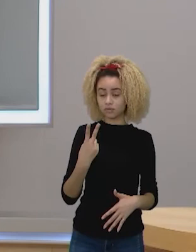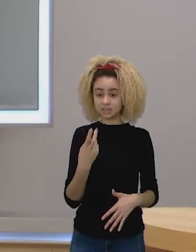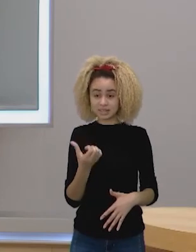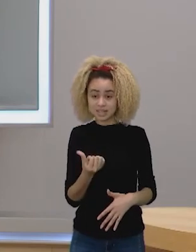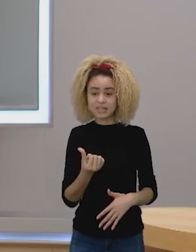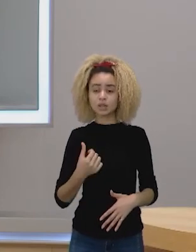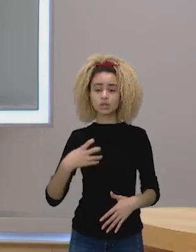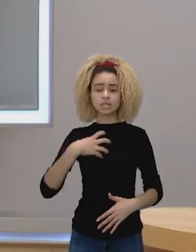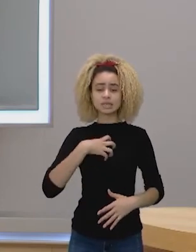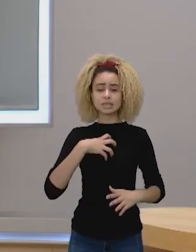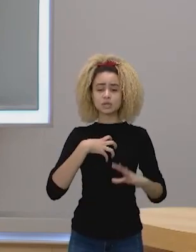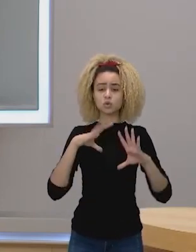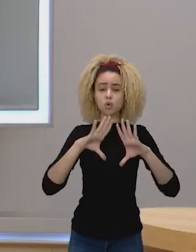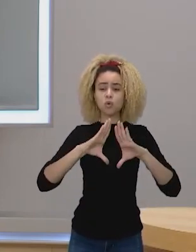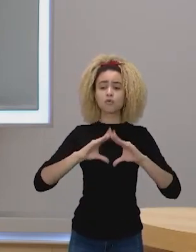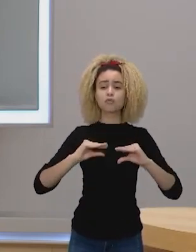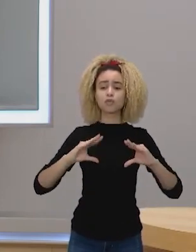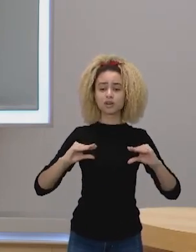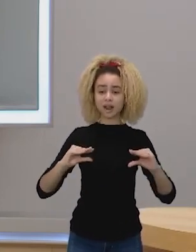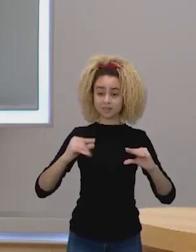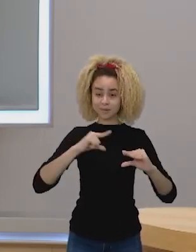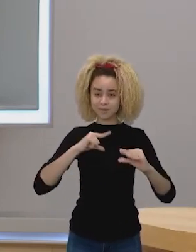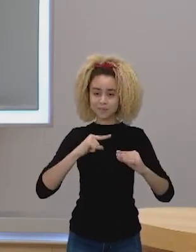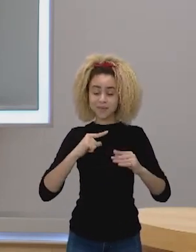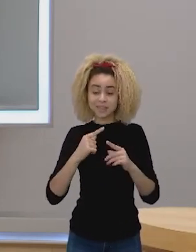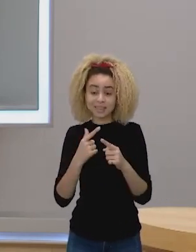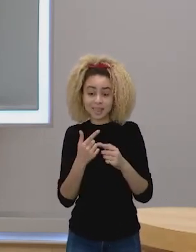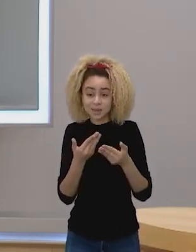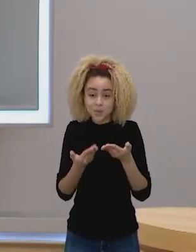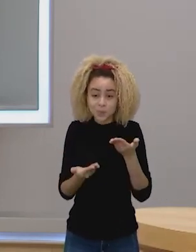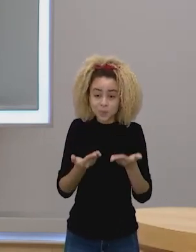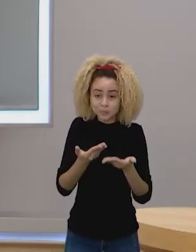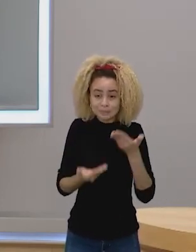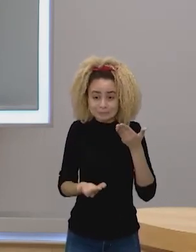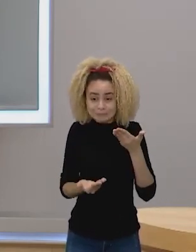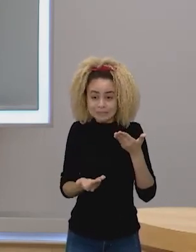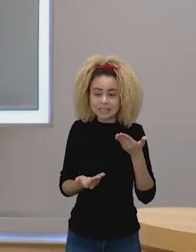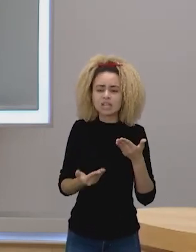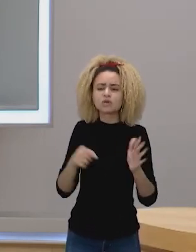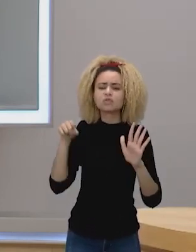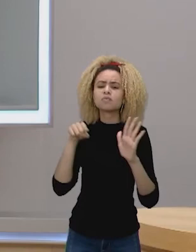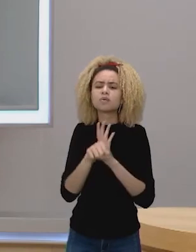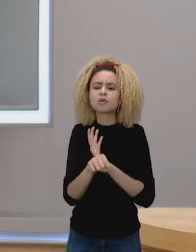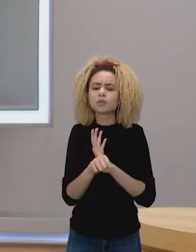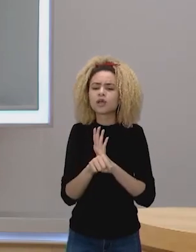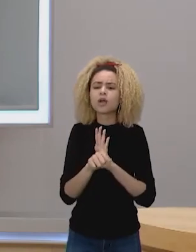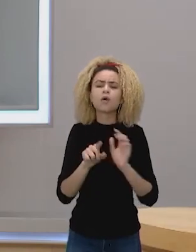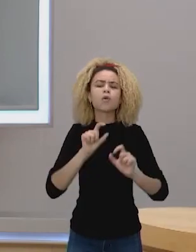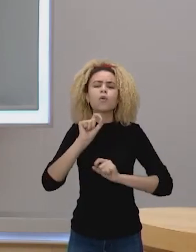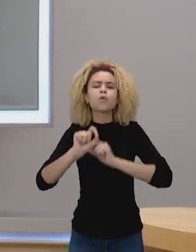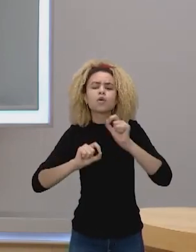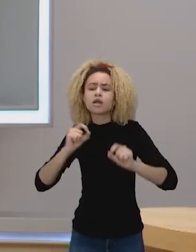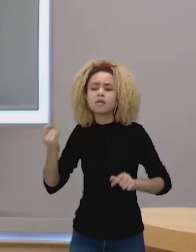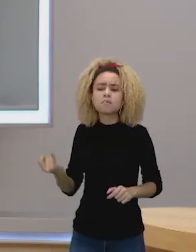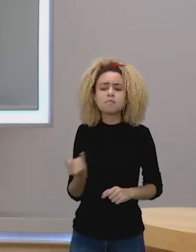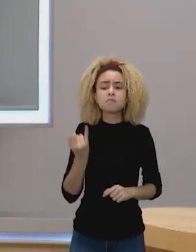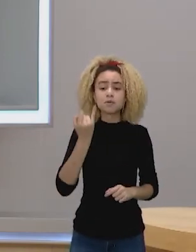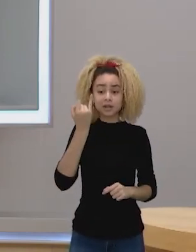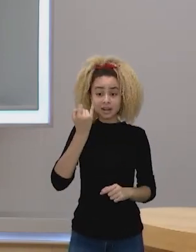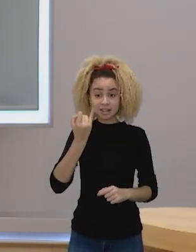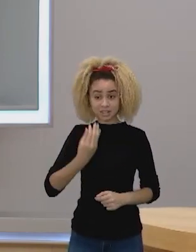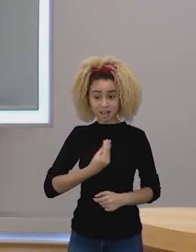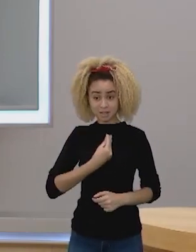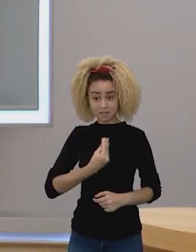né? Porque há um desequilíbrio. E aí eu te faço a pergunta que ficou para essa aula. O que será que é mais importante para a vida